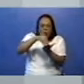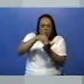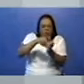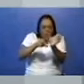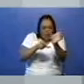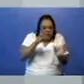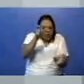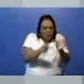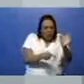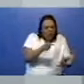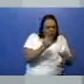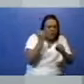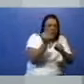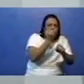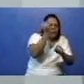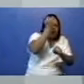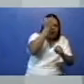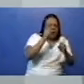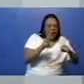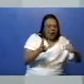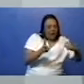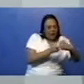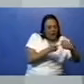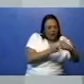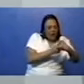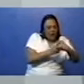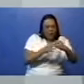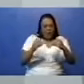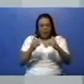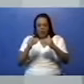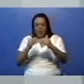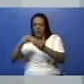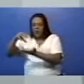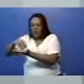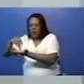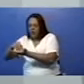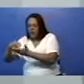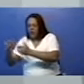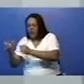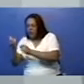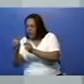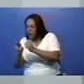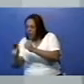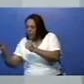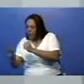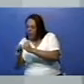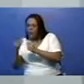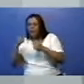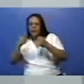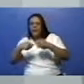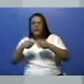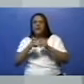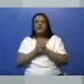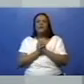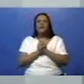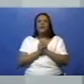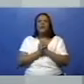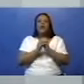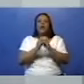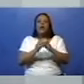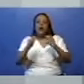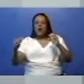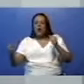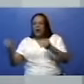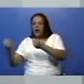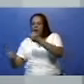importante. Então, o verbo concorda com o núcleo do sujeito. E aí, chegou o carro, certo? A minha frase está invertida,